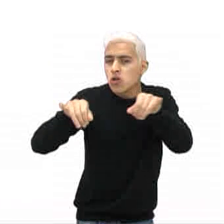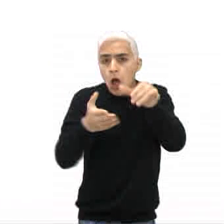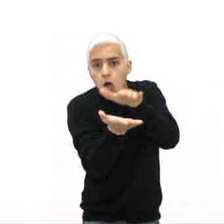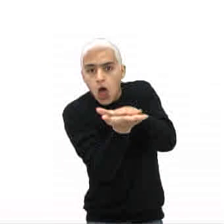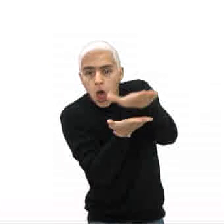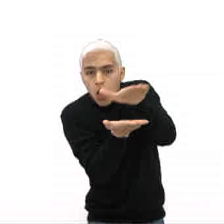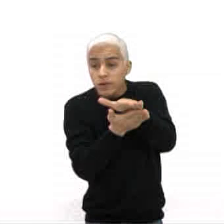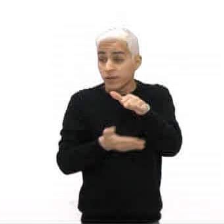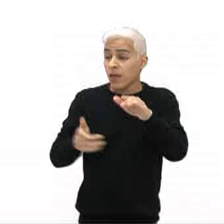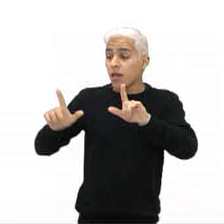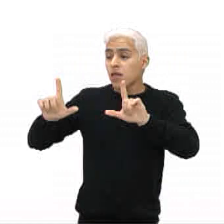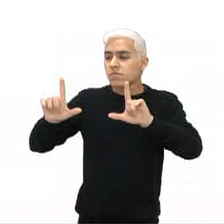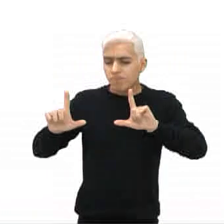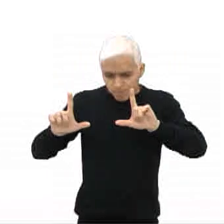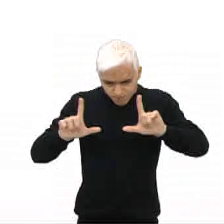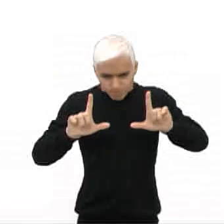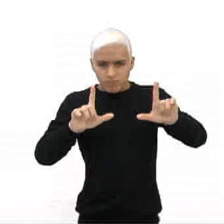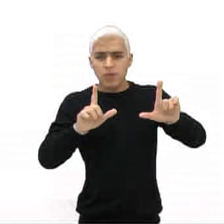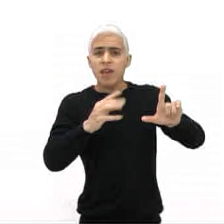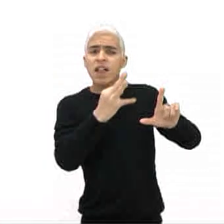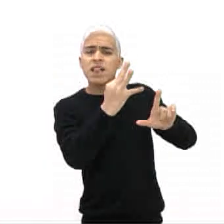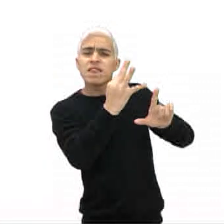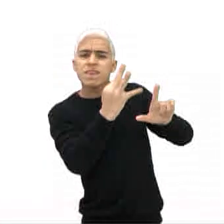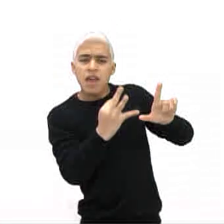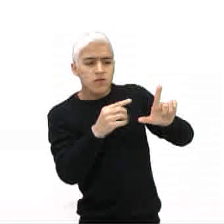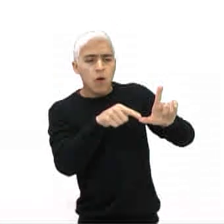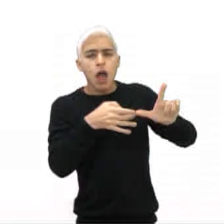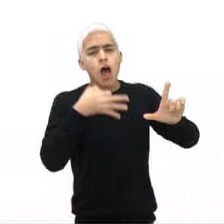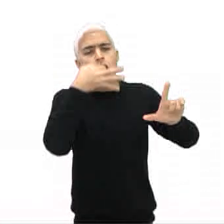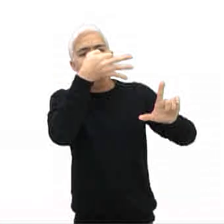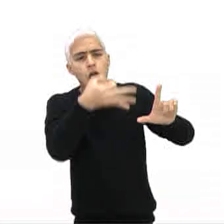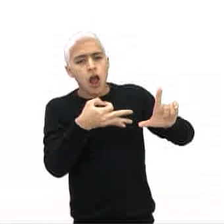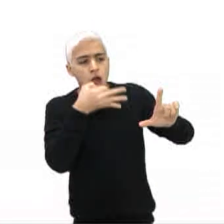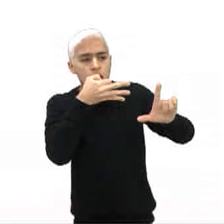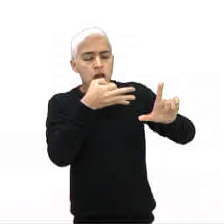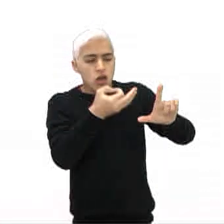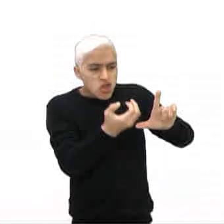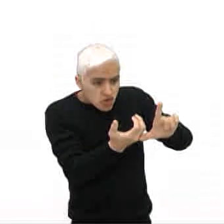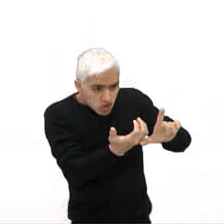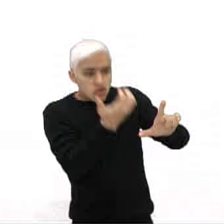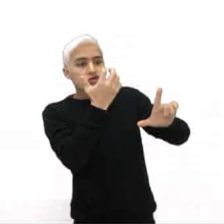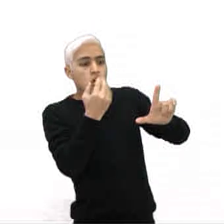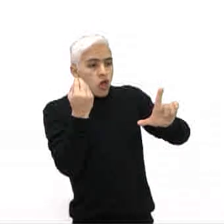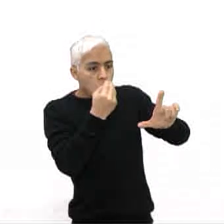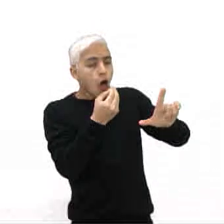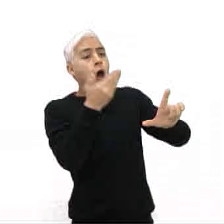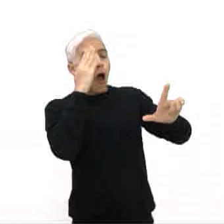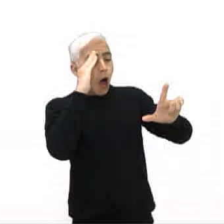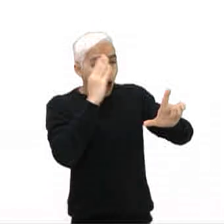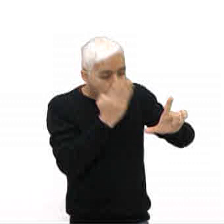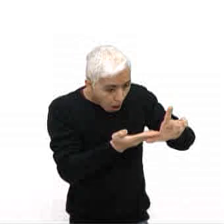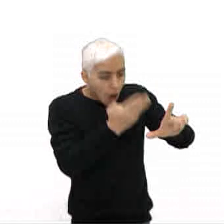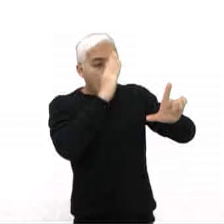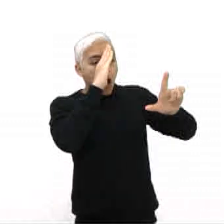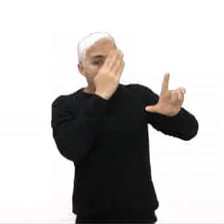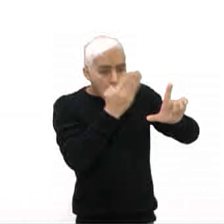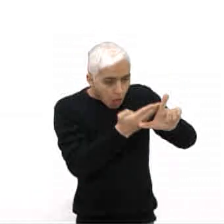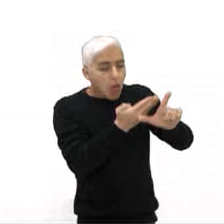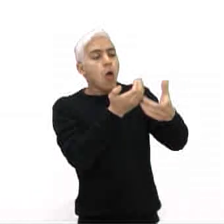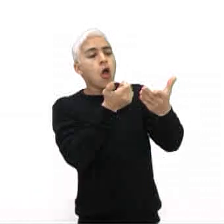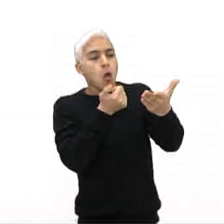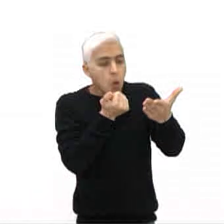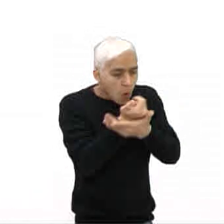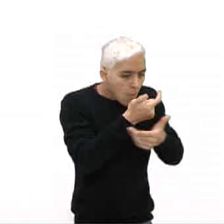São textos de natureza argumentativa, produzido para influenciar e convencer as pessoas a adquirirem